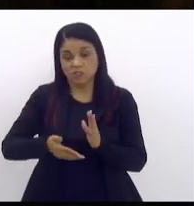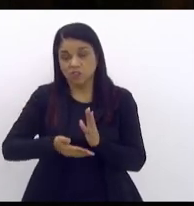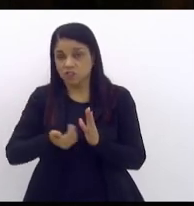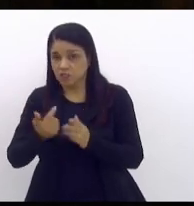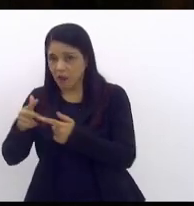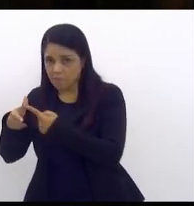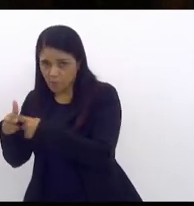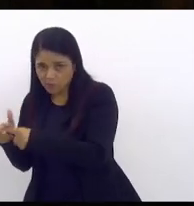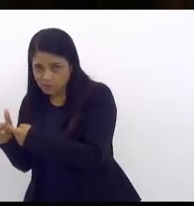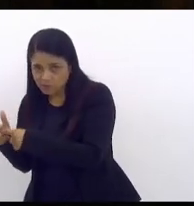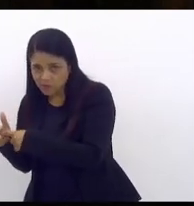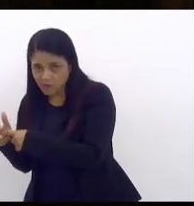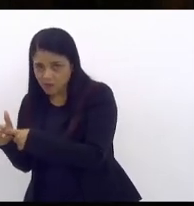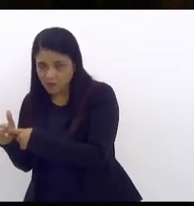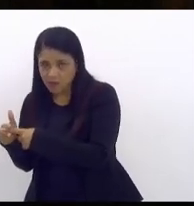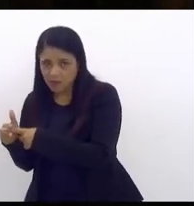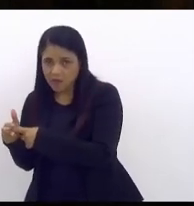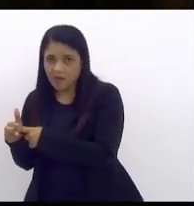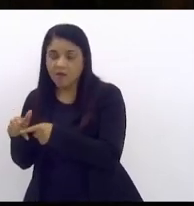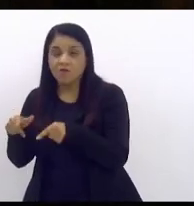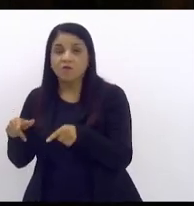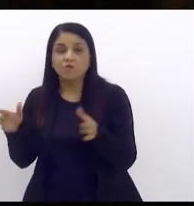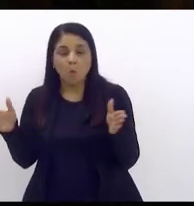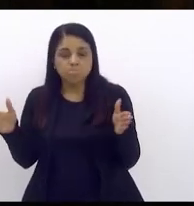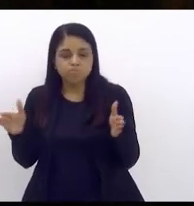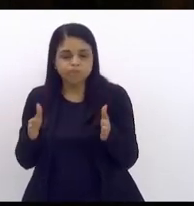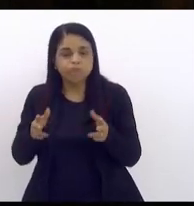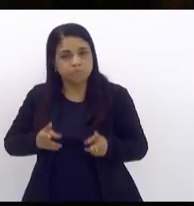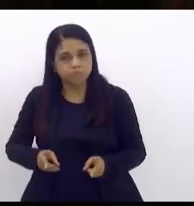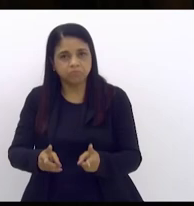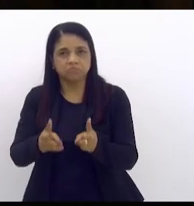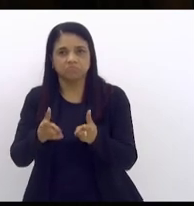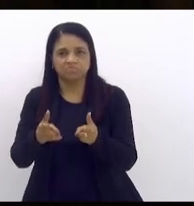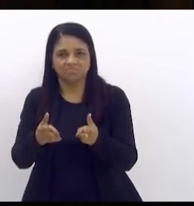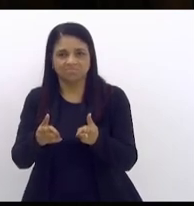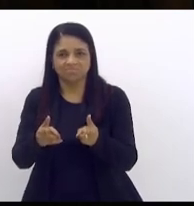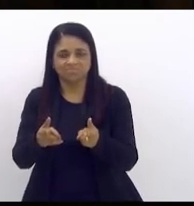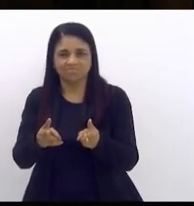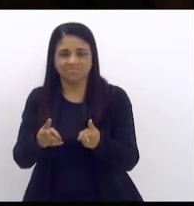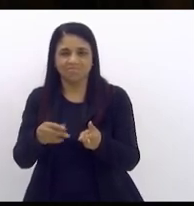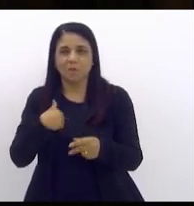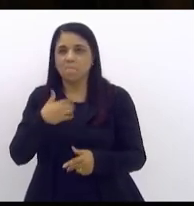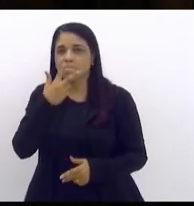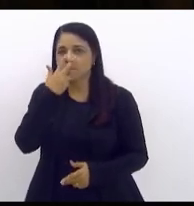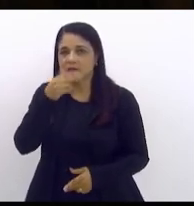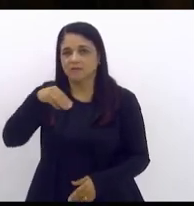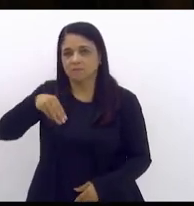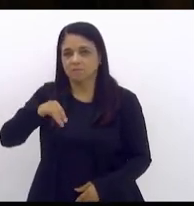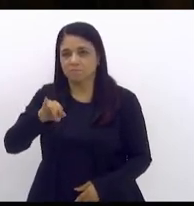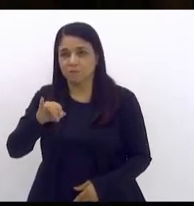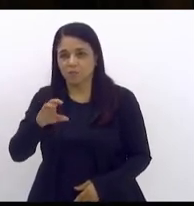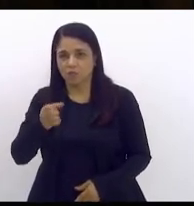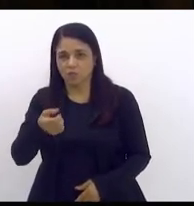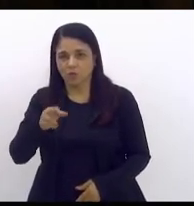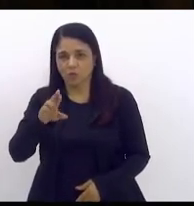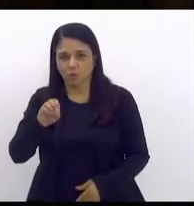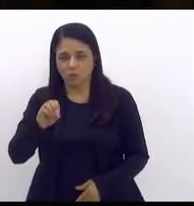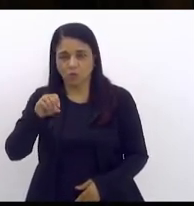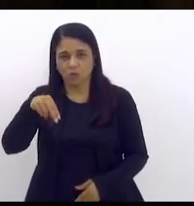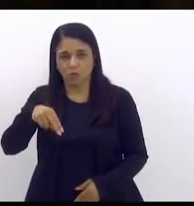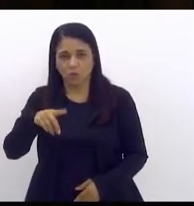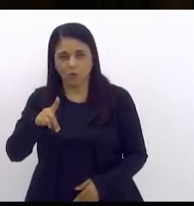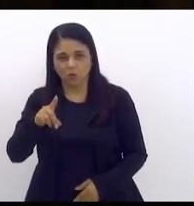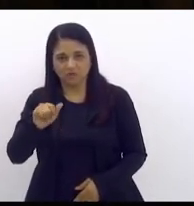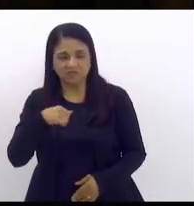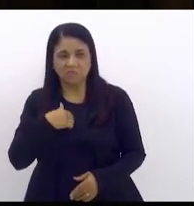não. Eles deixam como micro-ondas de algumas rodas, né? Sei lá quantas rodas tem o ônibus. Se é que tem roda o ônibus do Rio de Janeiro,